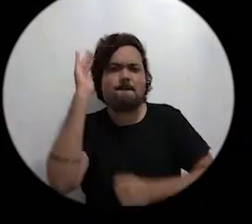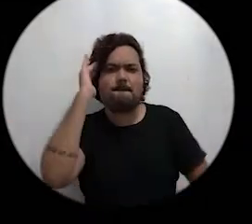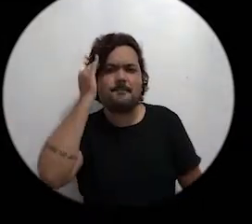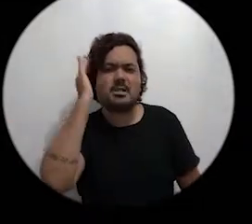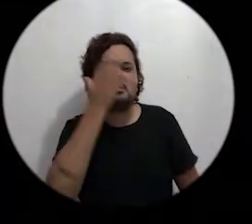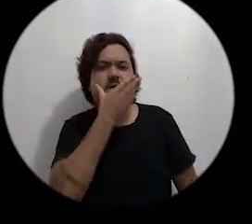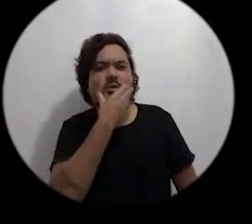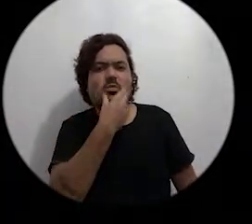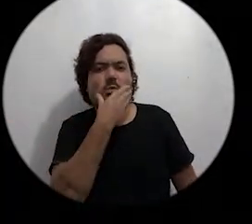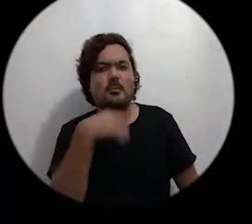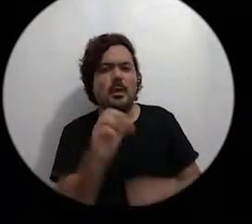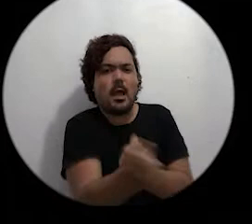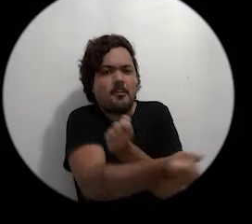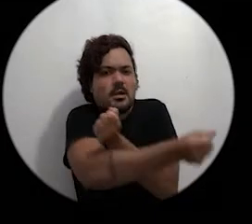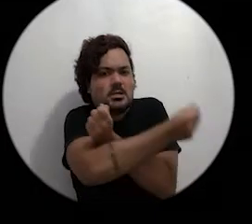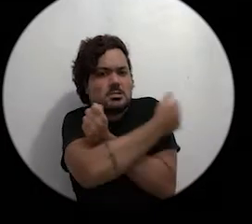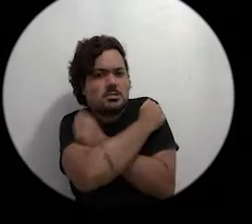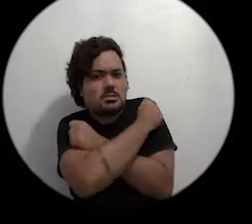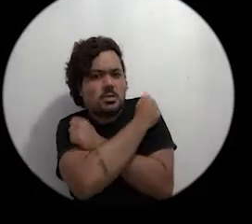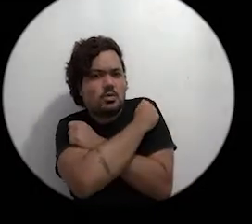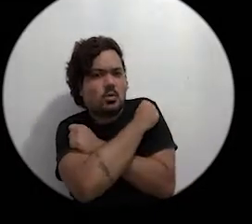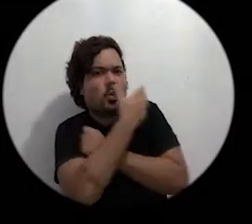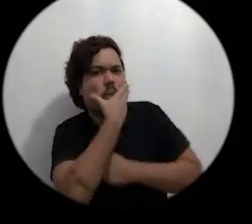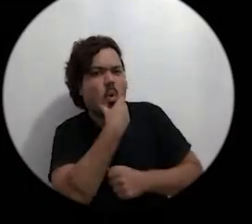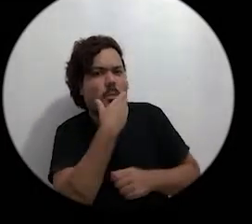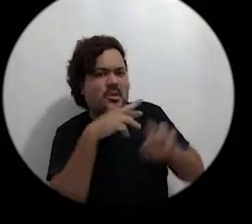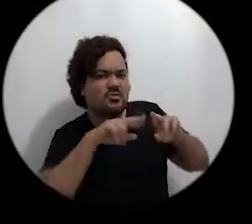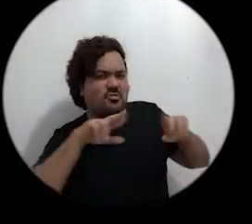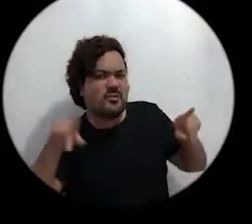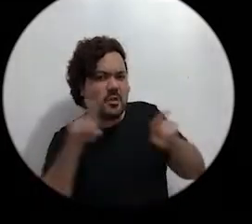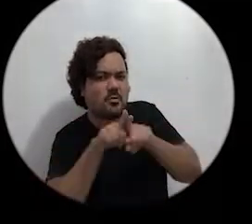Pensa nesse homem abraçando outro homem com a cabeça,